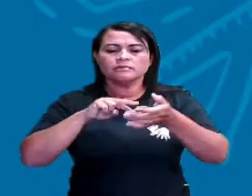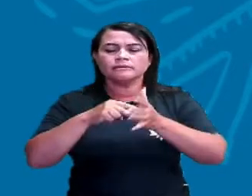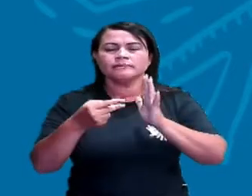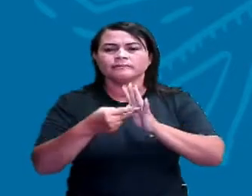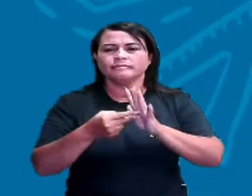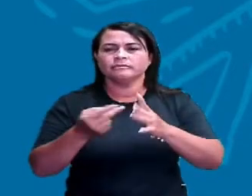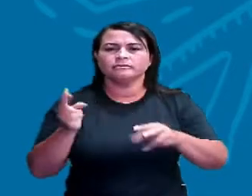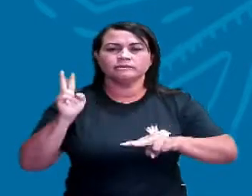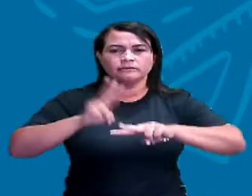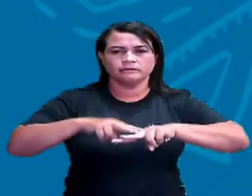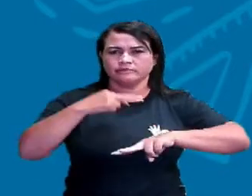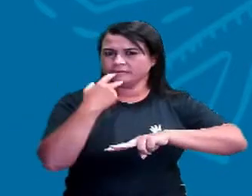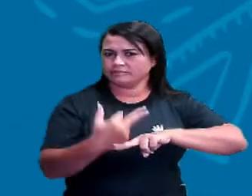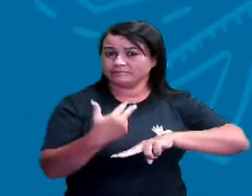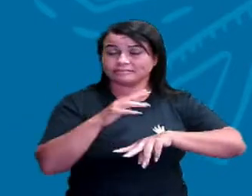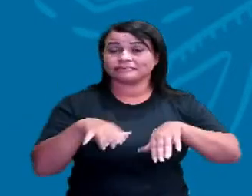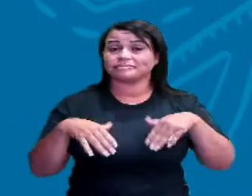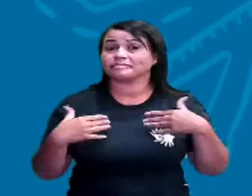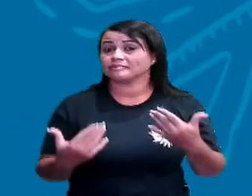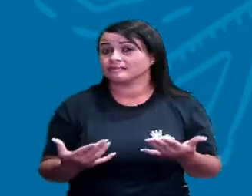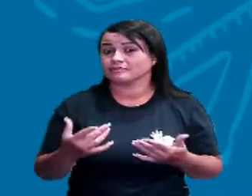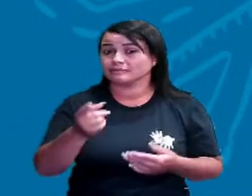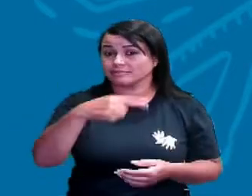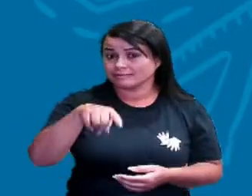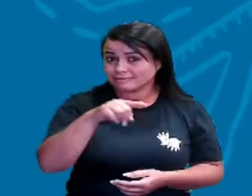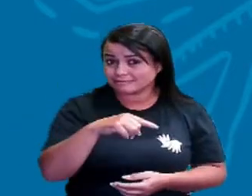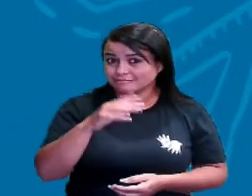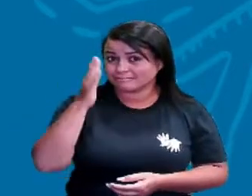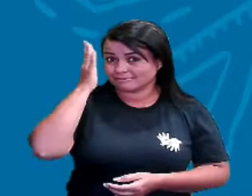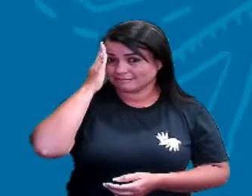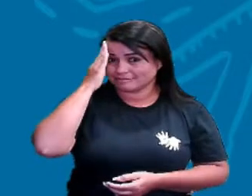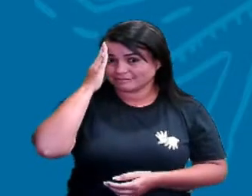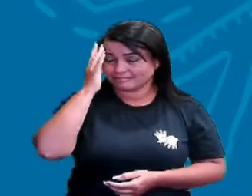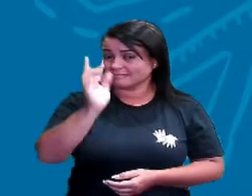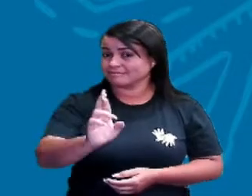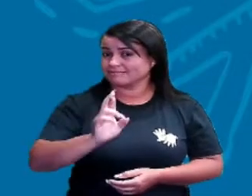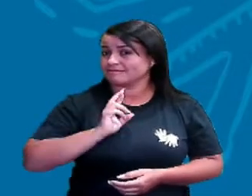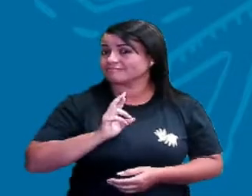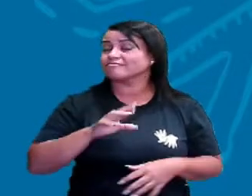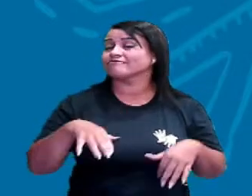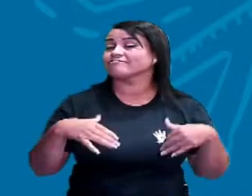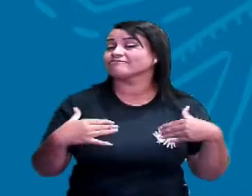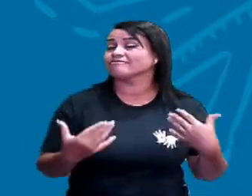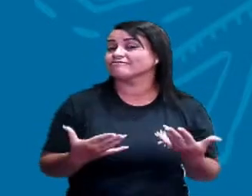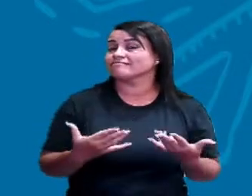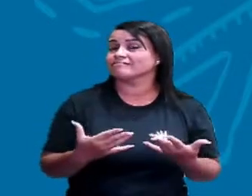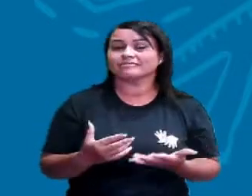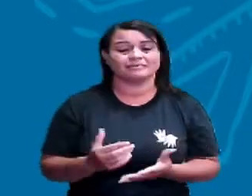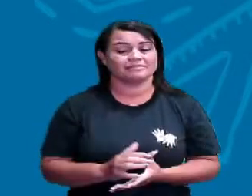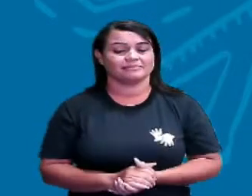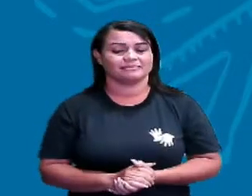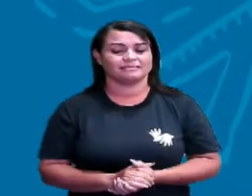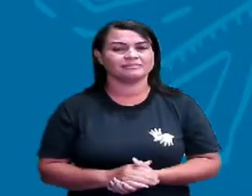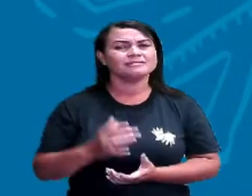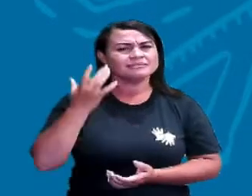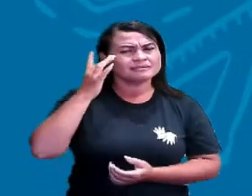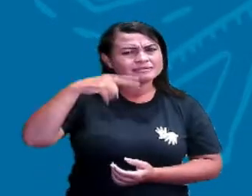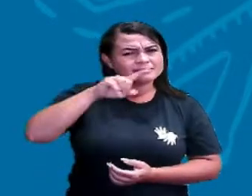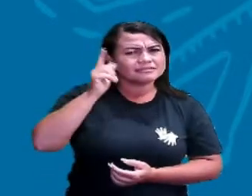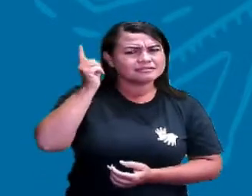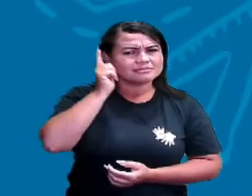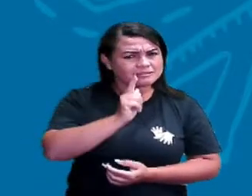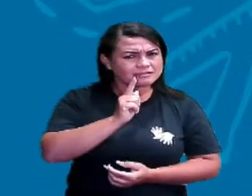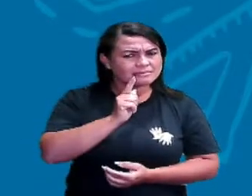esse trava-língua. E aí, vocês descobriram qual foi o trava-língua? Qual é o trava-língua? Será que vocês